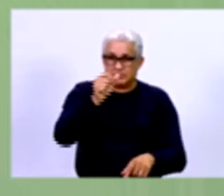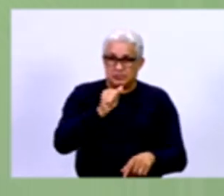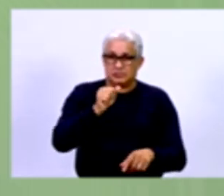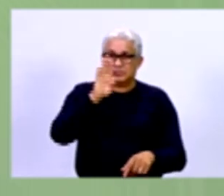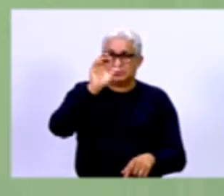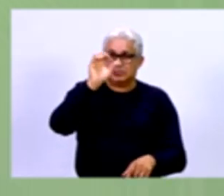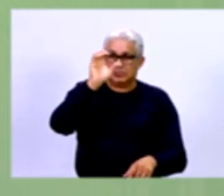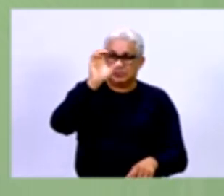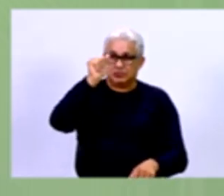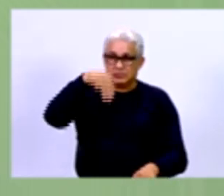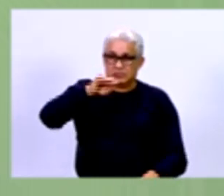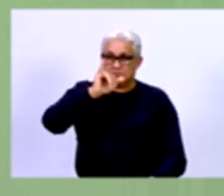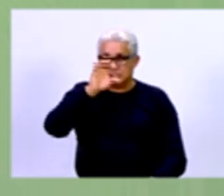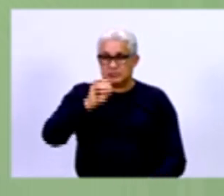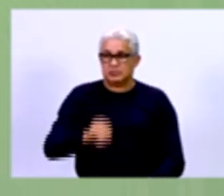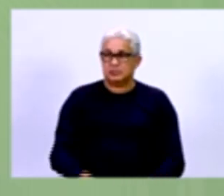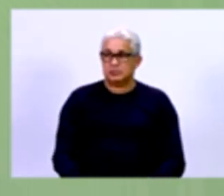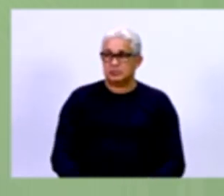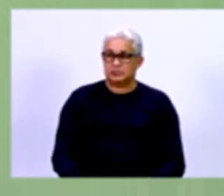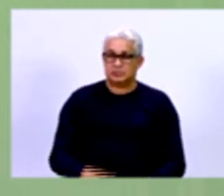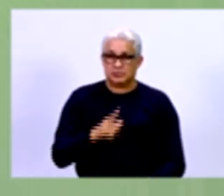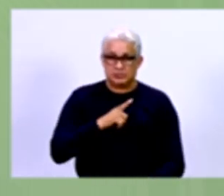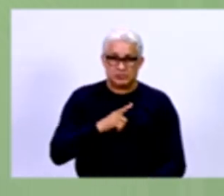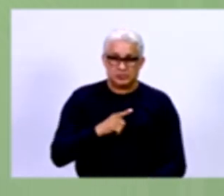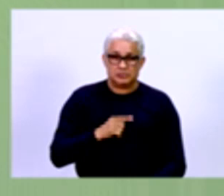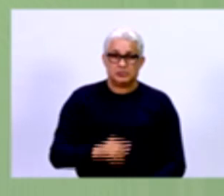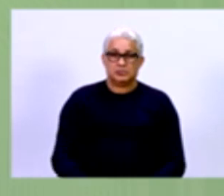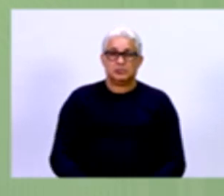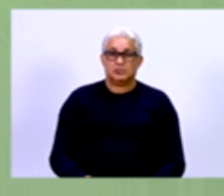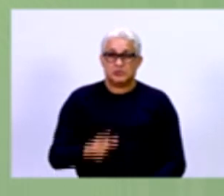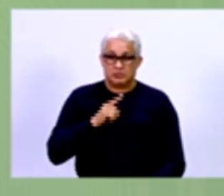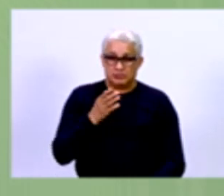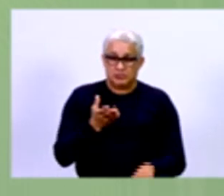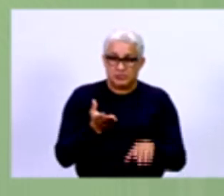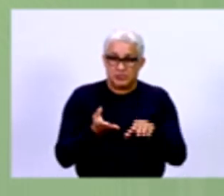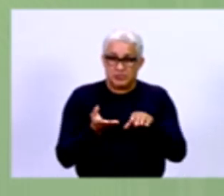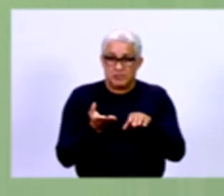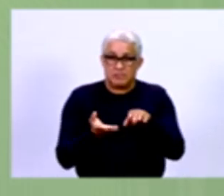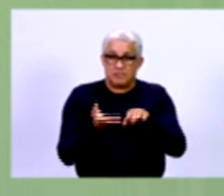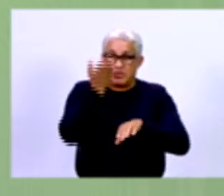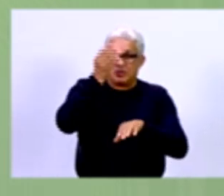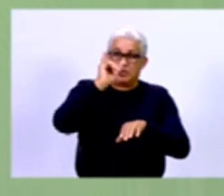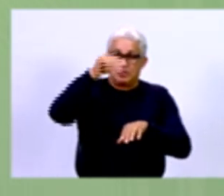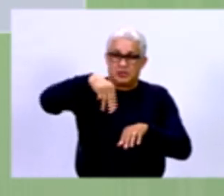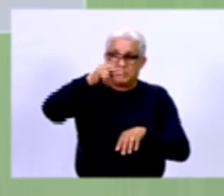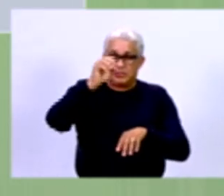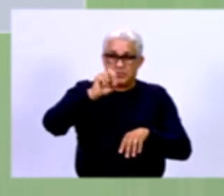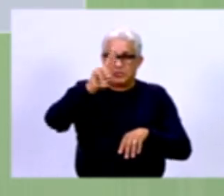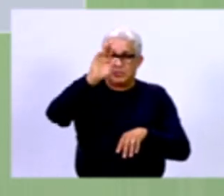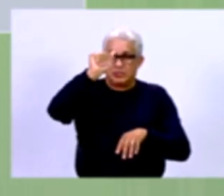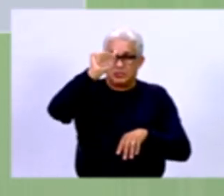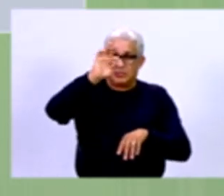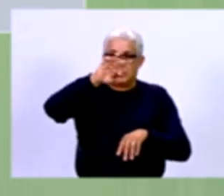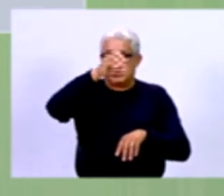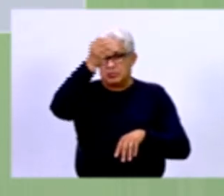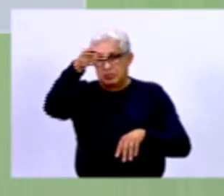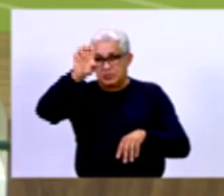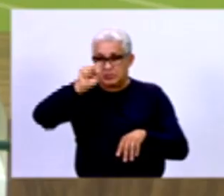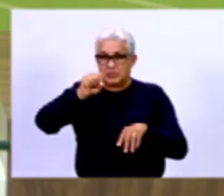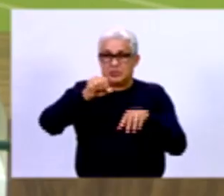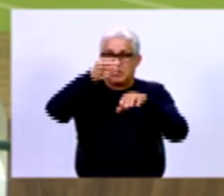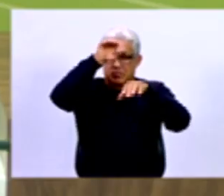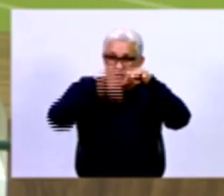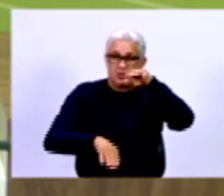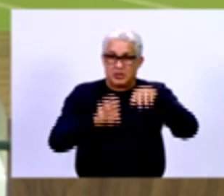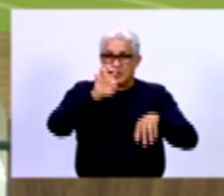comercial da seguinte forma. O aumento da taxa de câmbio eleva as exportações e reduz as importações. Que é o que está acontecendo agora, gente. À medida que o dólar